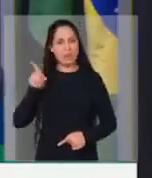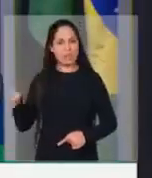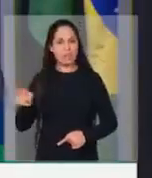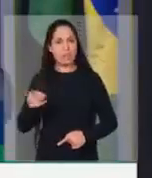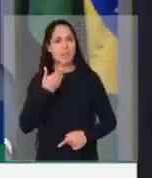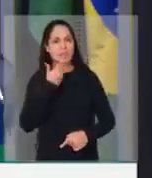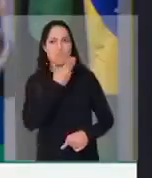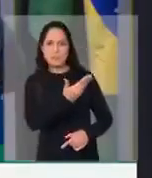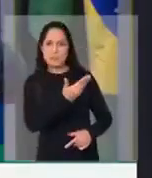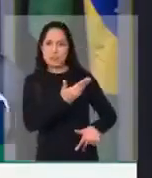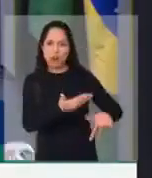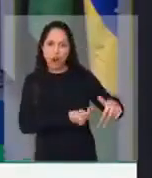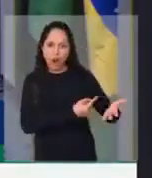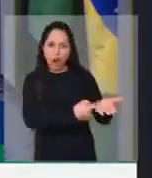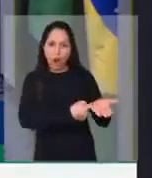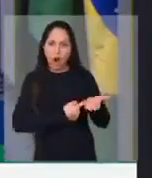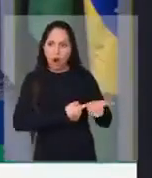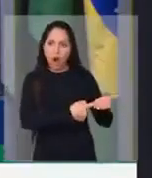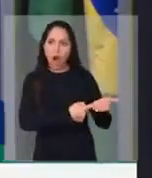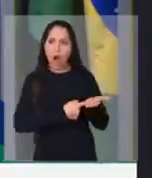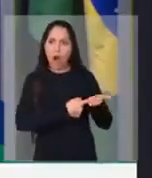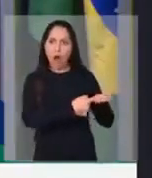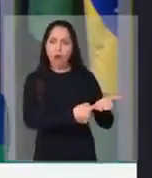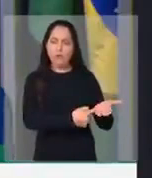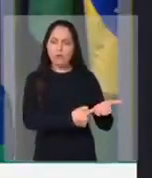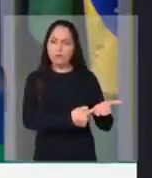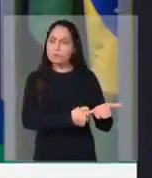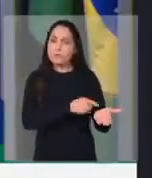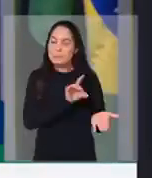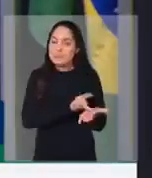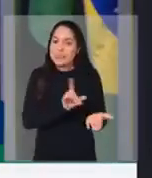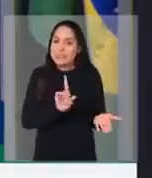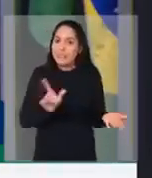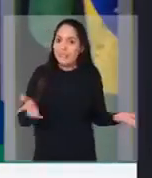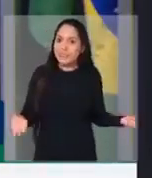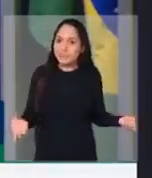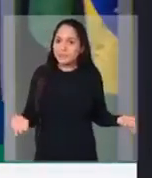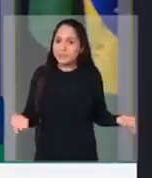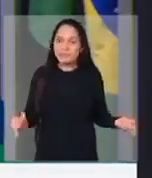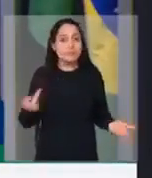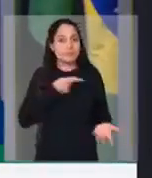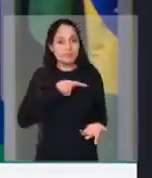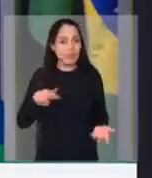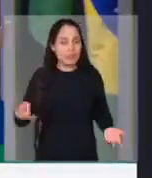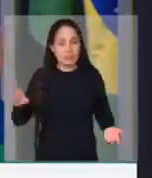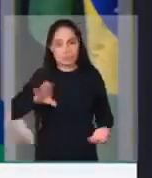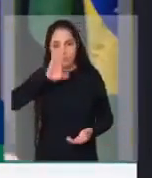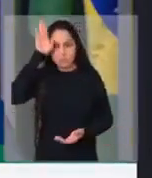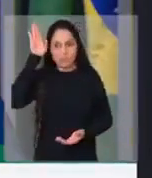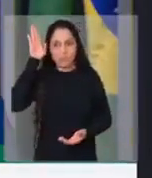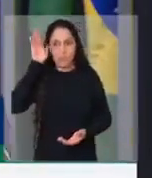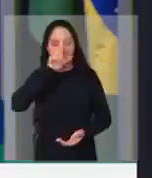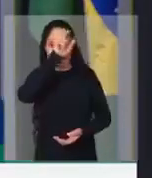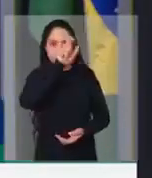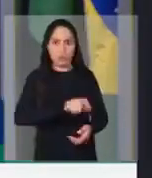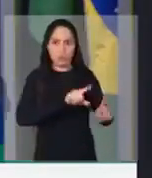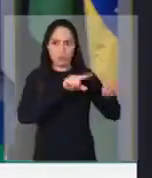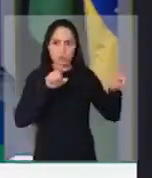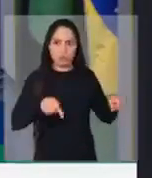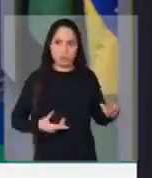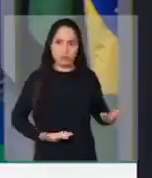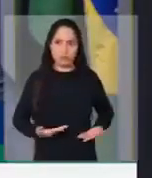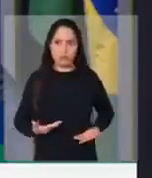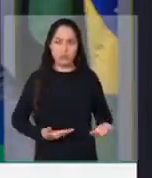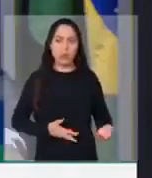propina para negociação de vacinas presente bolsonaro exonerou o servidor Roberto